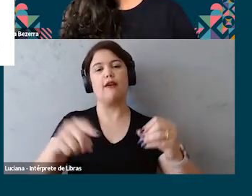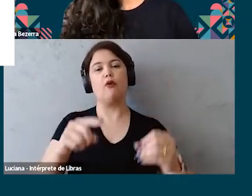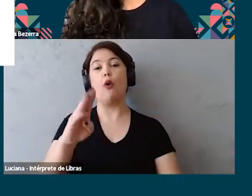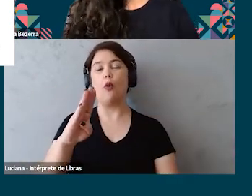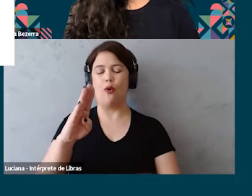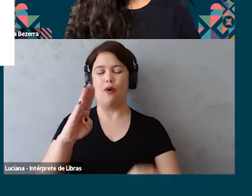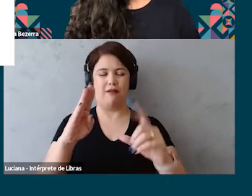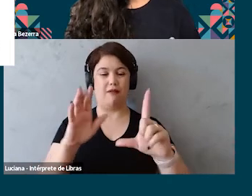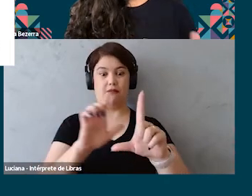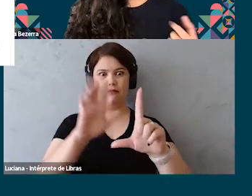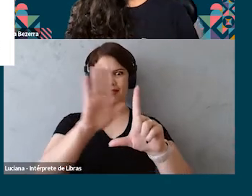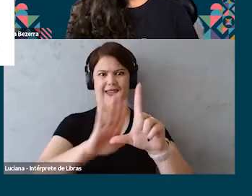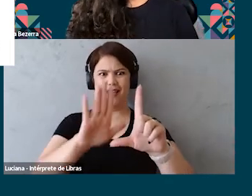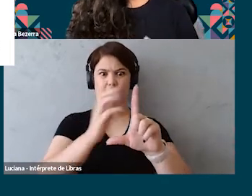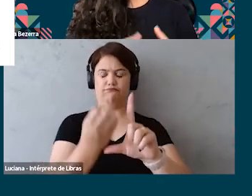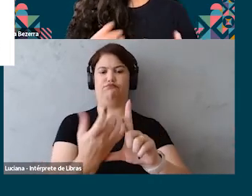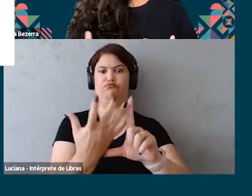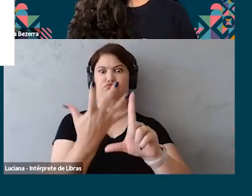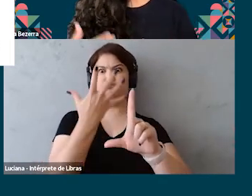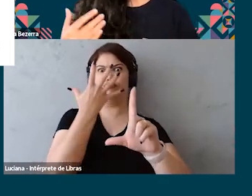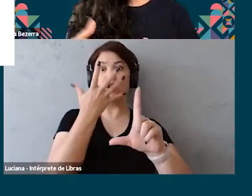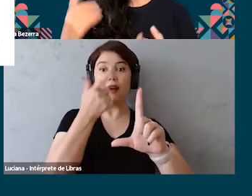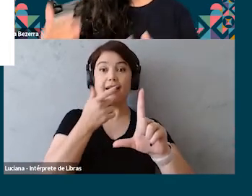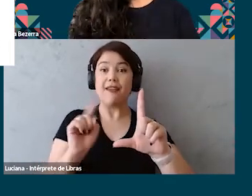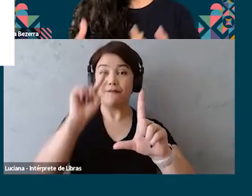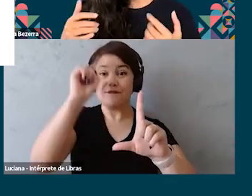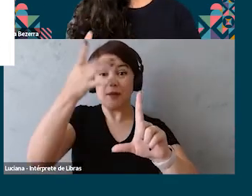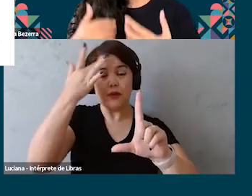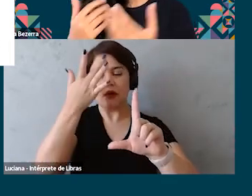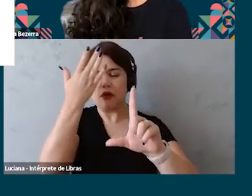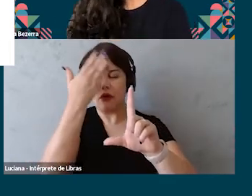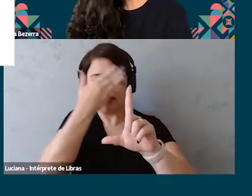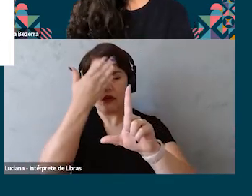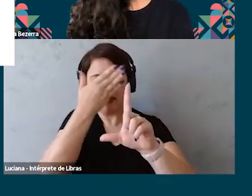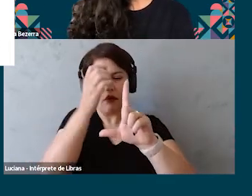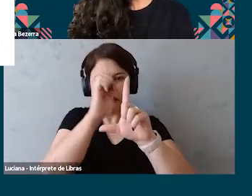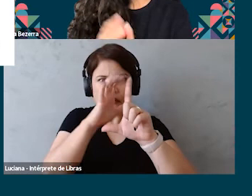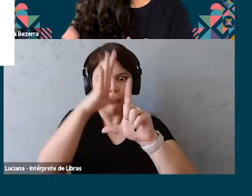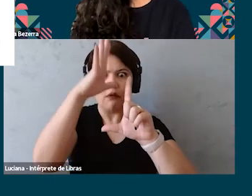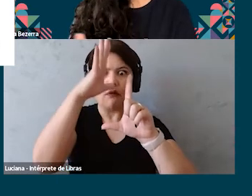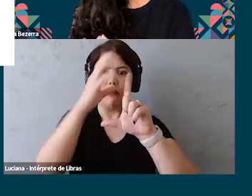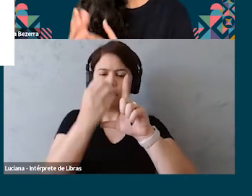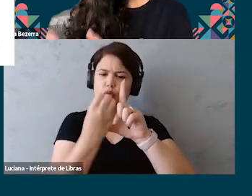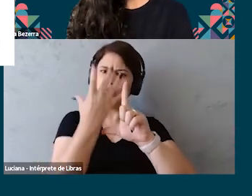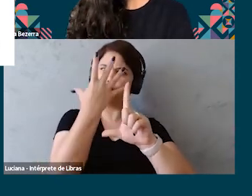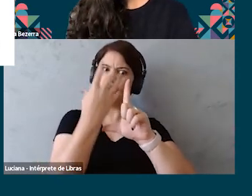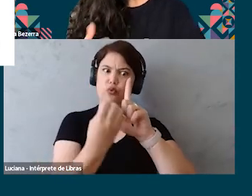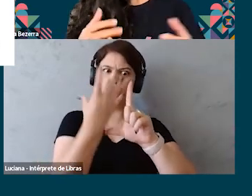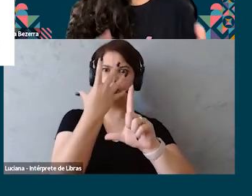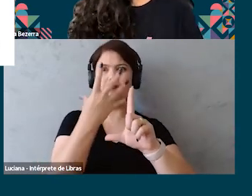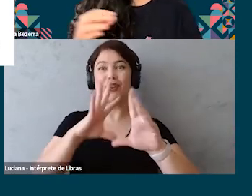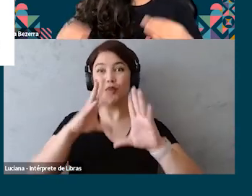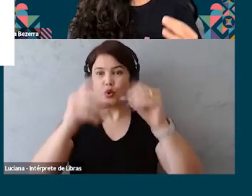exemplo desse é o brilho de tela. O brilho de tela ele foi inventado para pessoas com baixa visão ter acesso ao conteúdo que está sendo mostrado nas